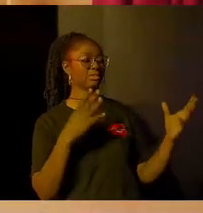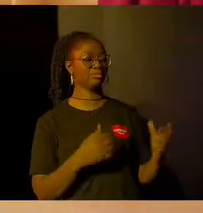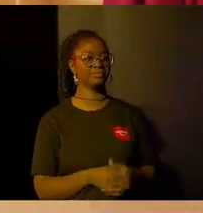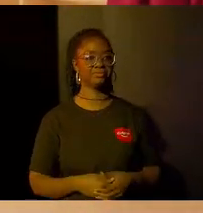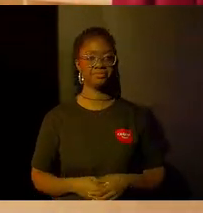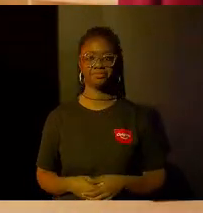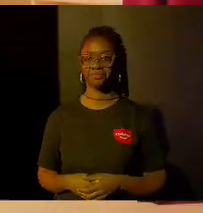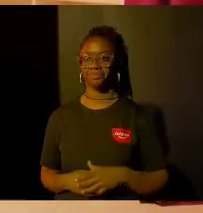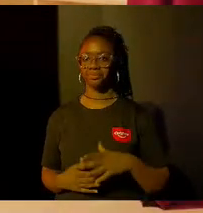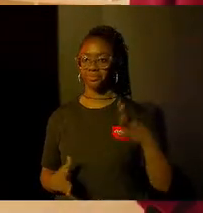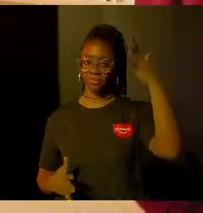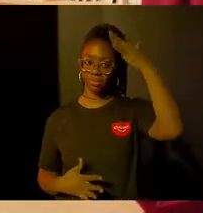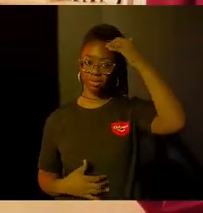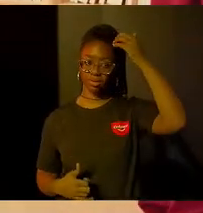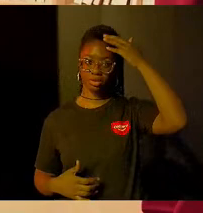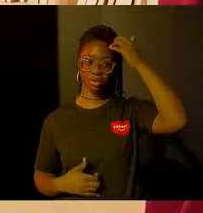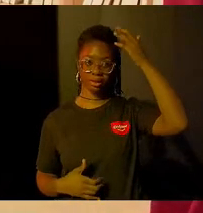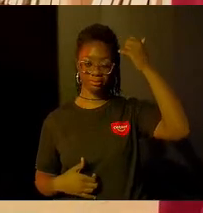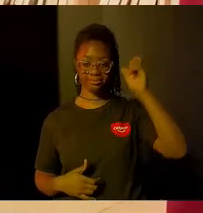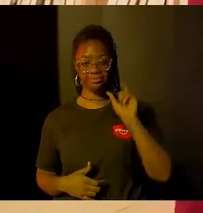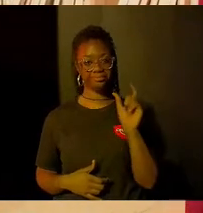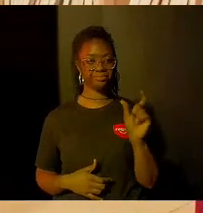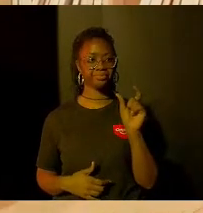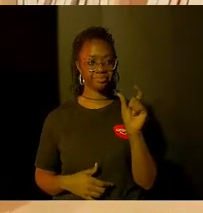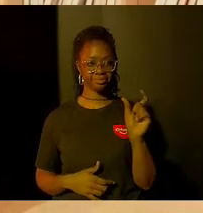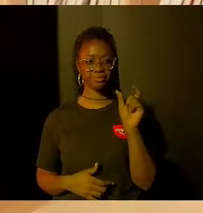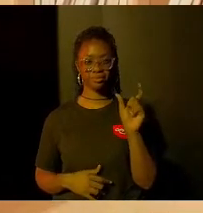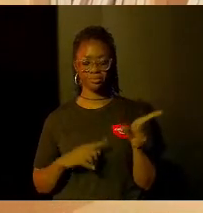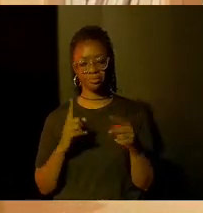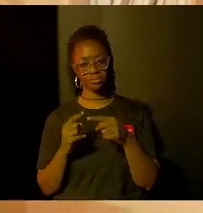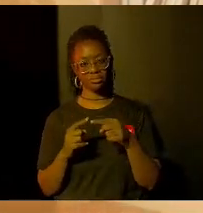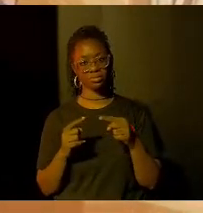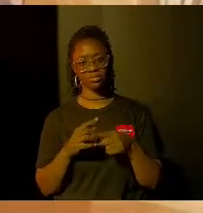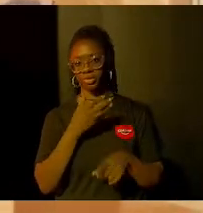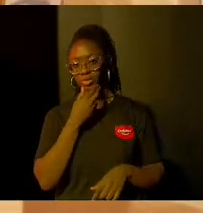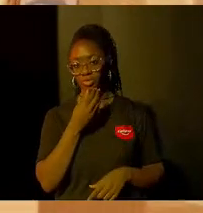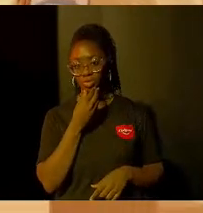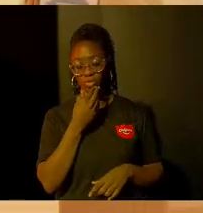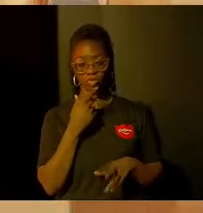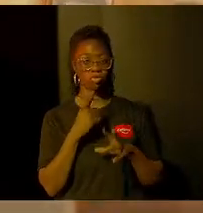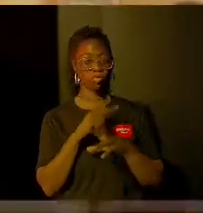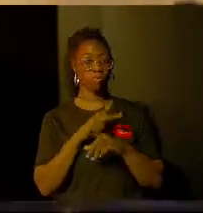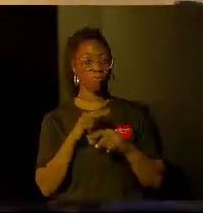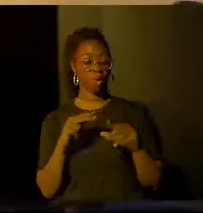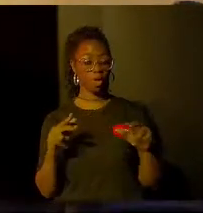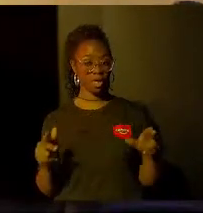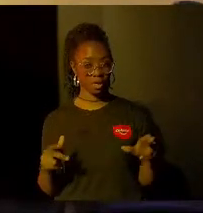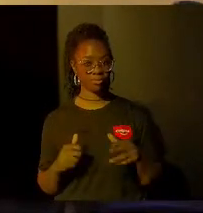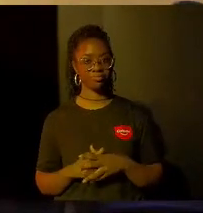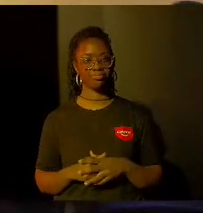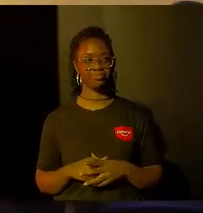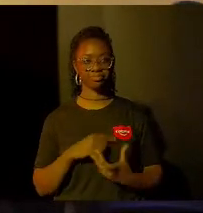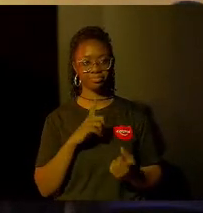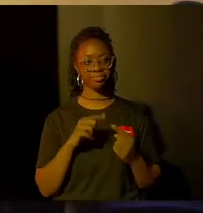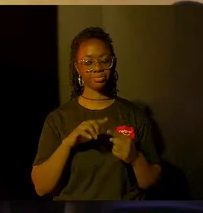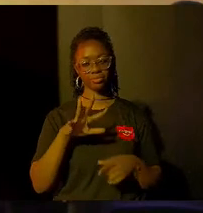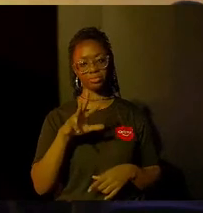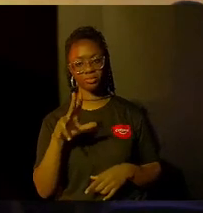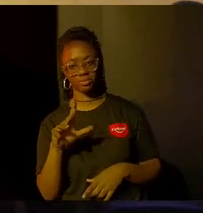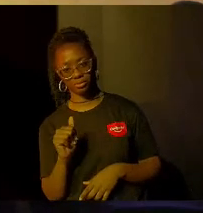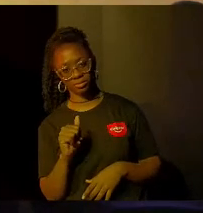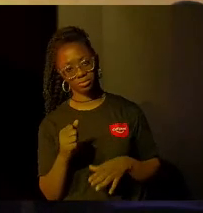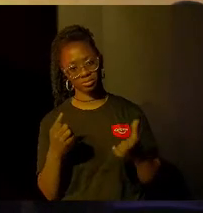macacos substantivo masculino no plural palavra de origem africana para